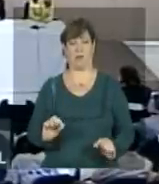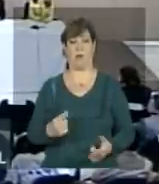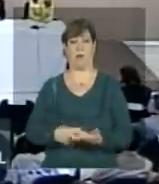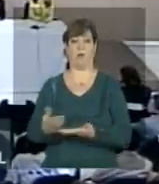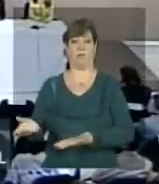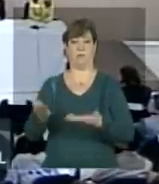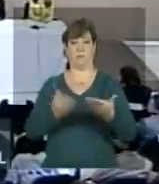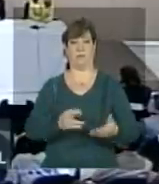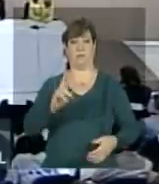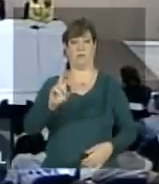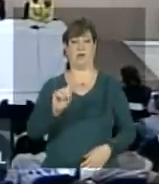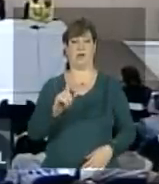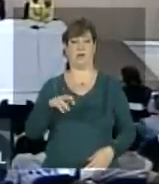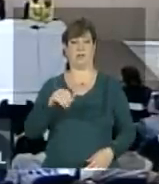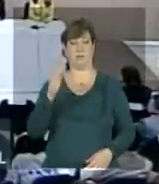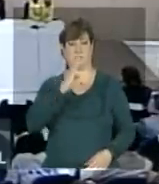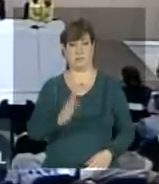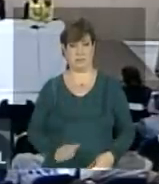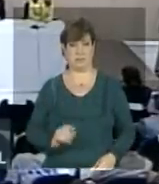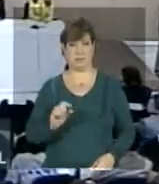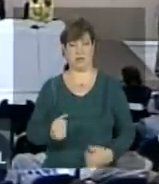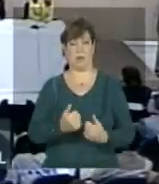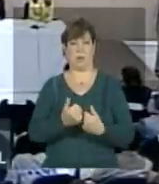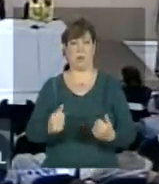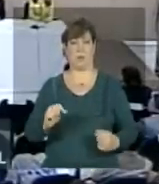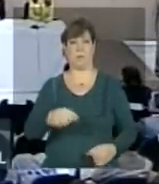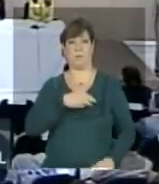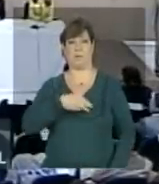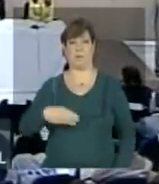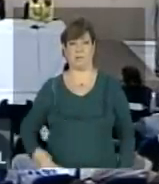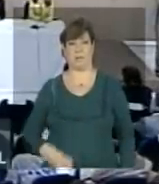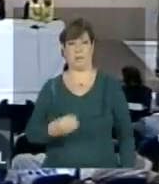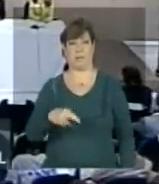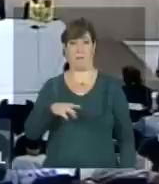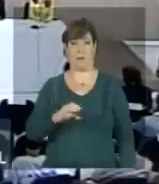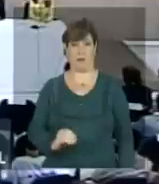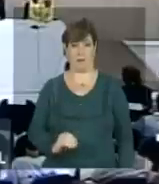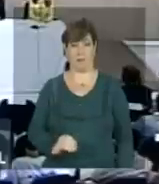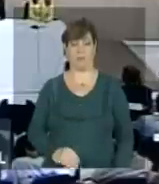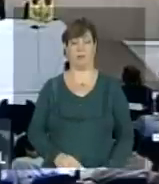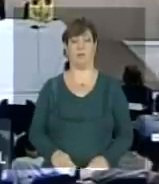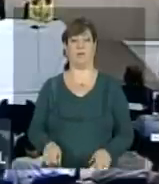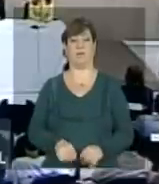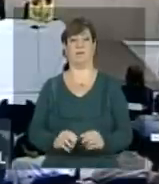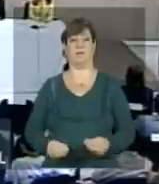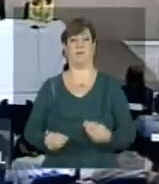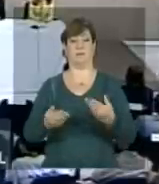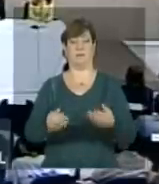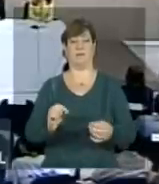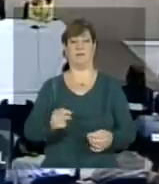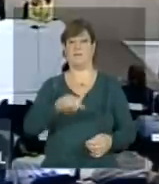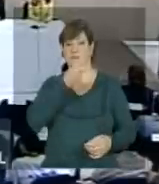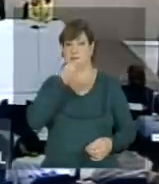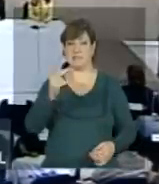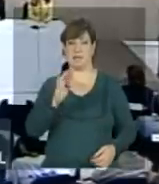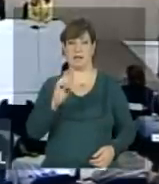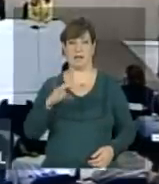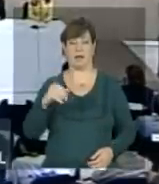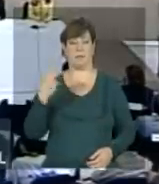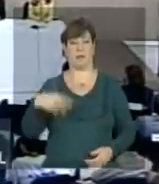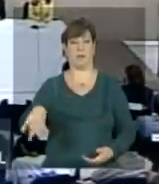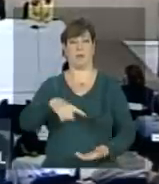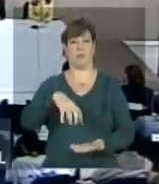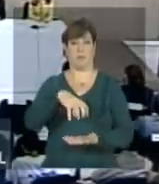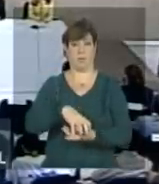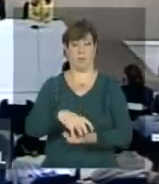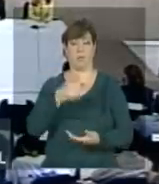o representante da Agência Brasileira de Cooperação, ministro Marco Farani, que oferecerá visita técnica à equipe classificada